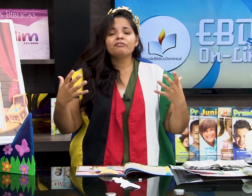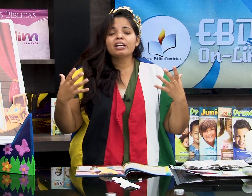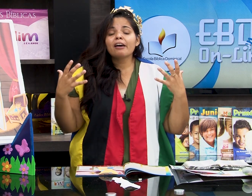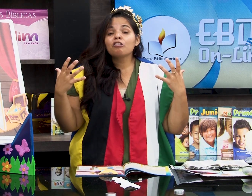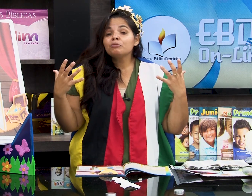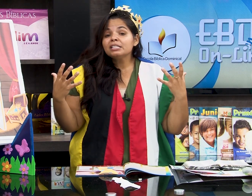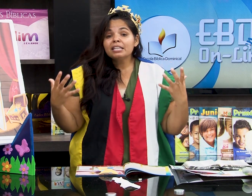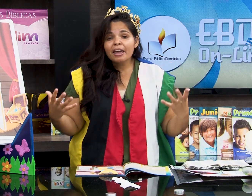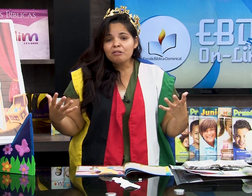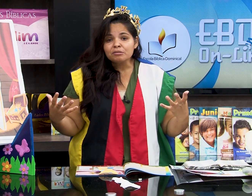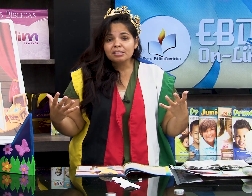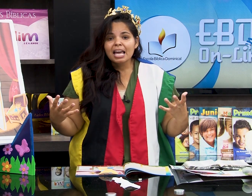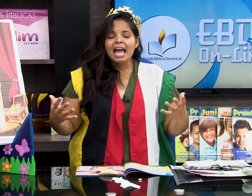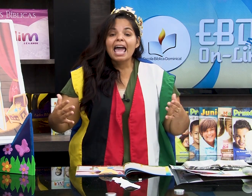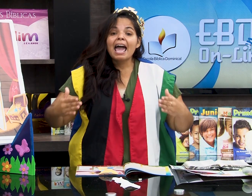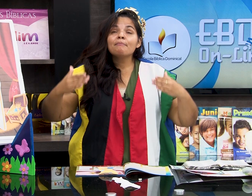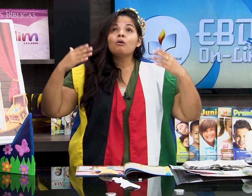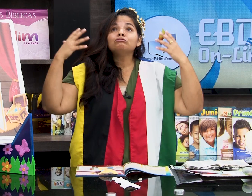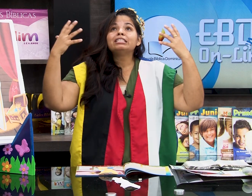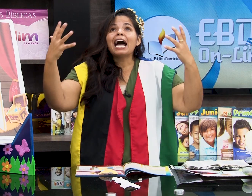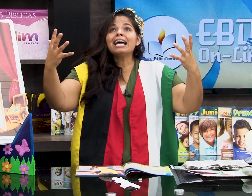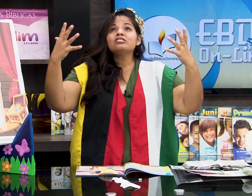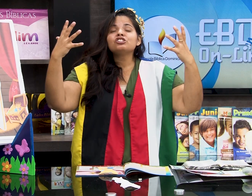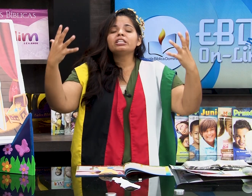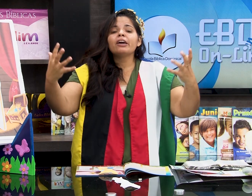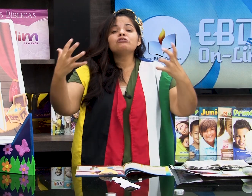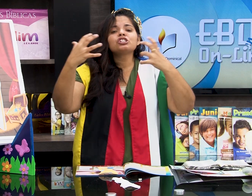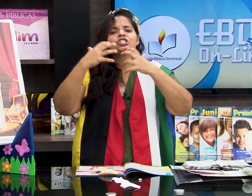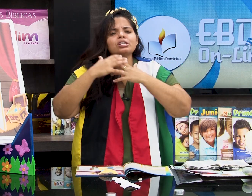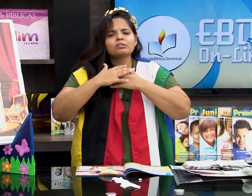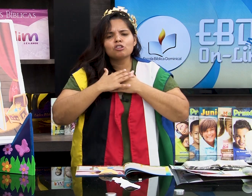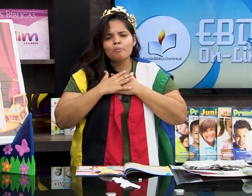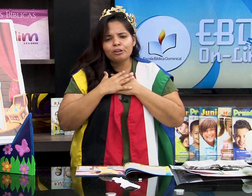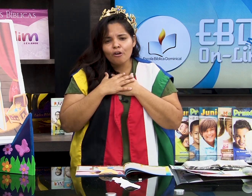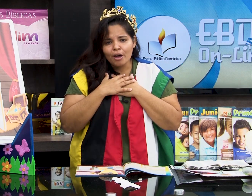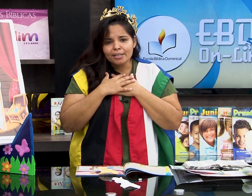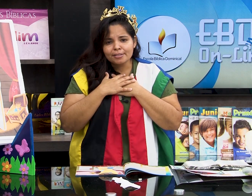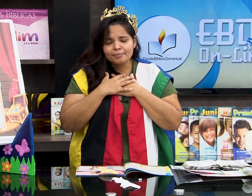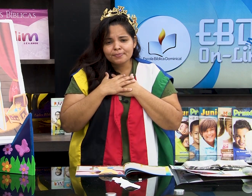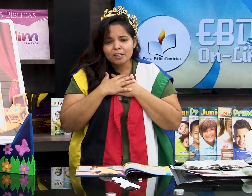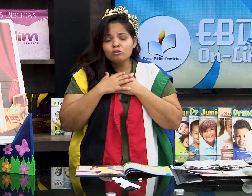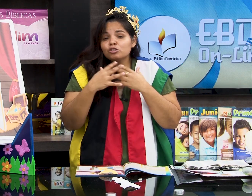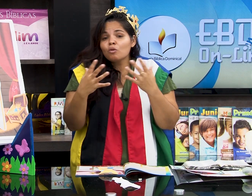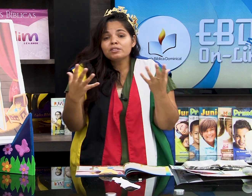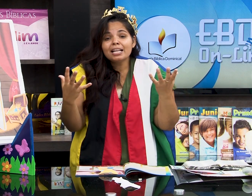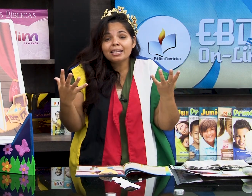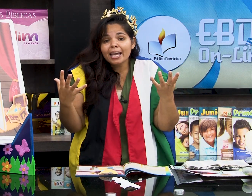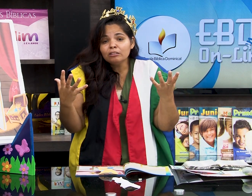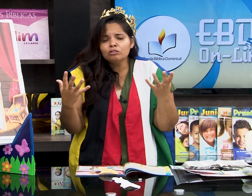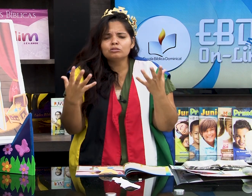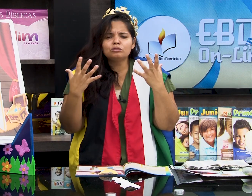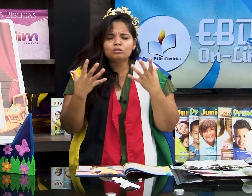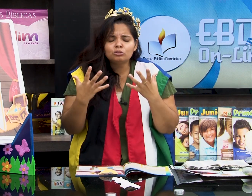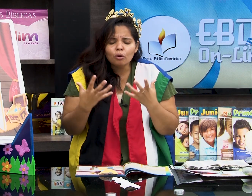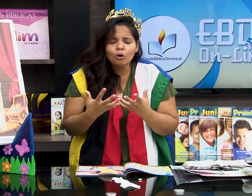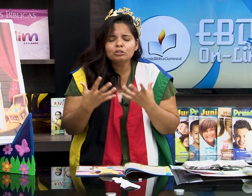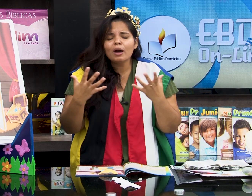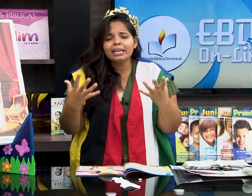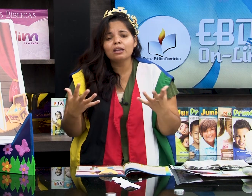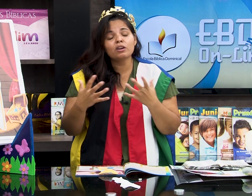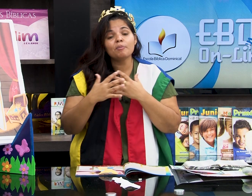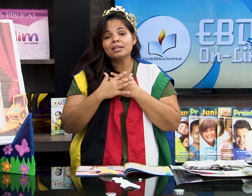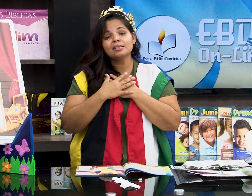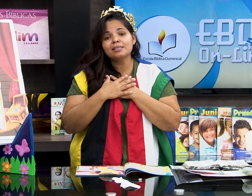para glorificar o nome de Deus. É a bondade de Deus que está sobre nós, nos concedendo